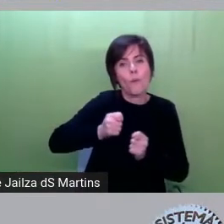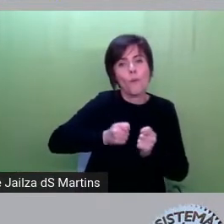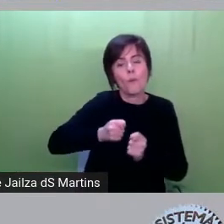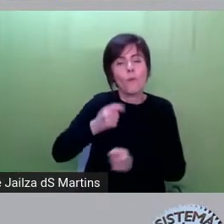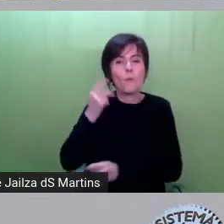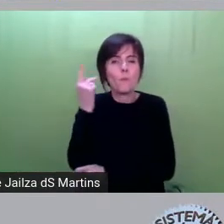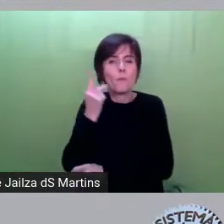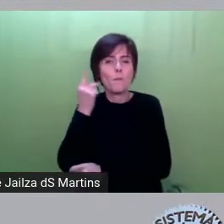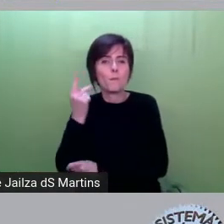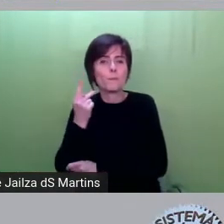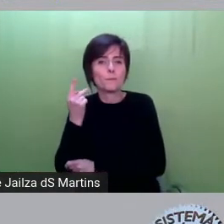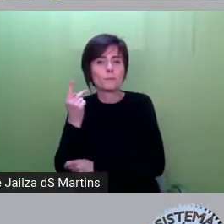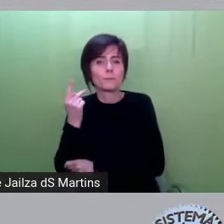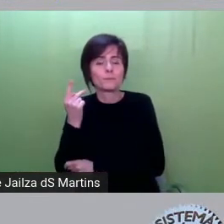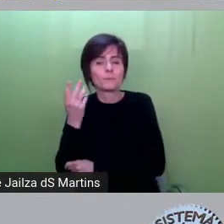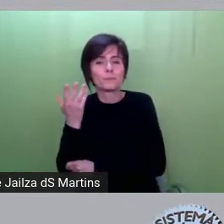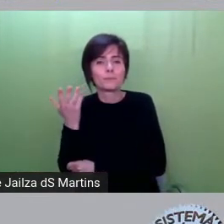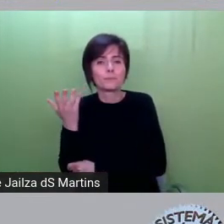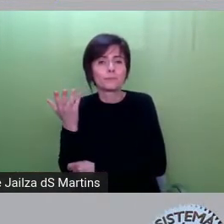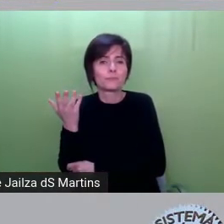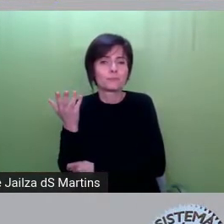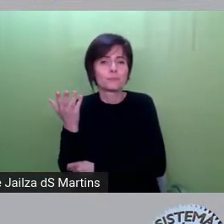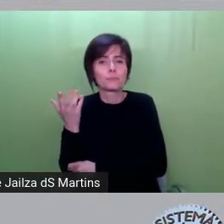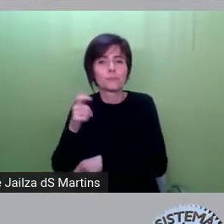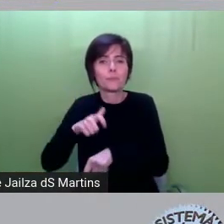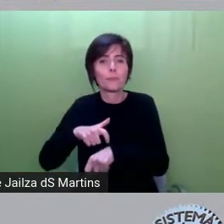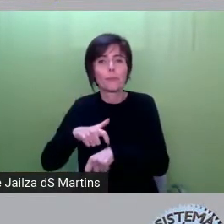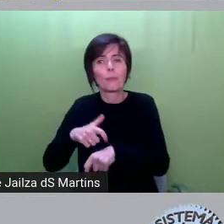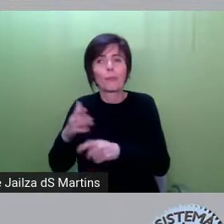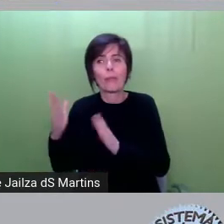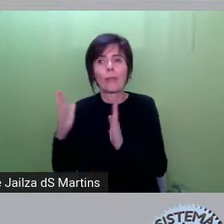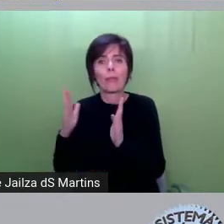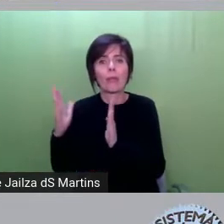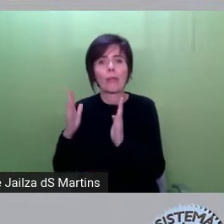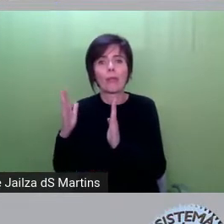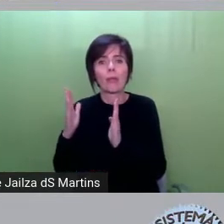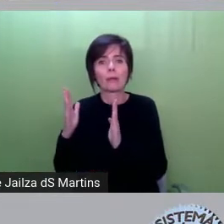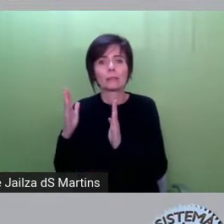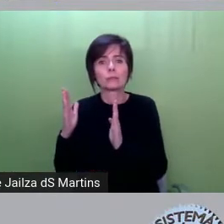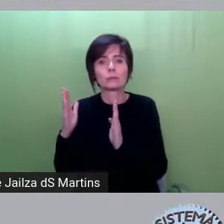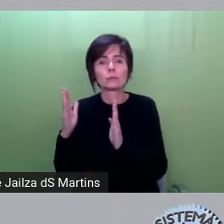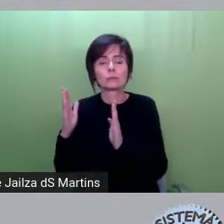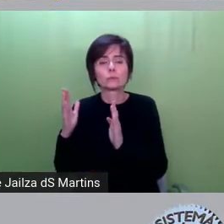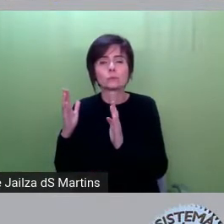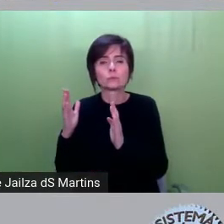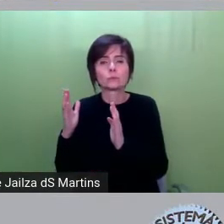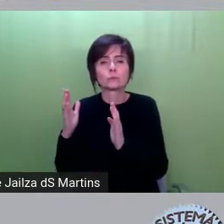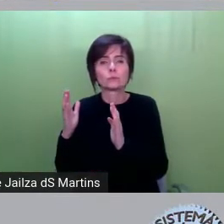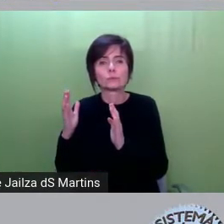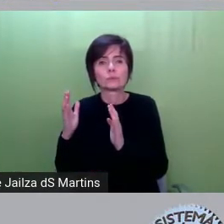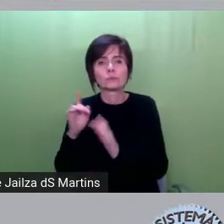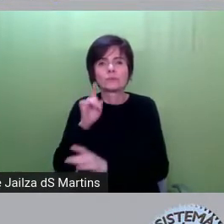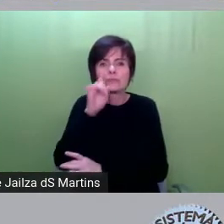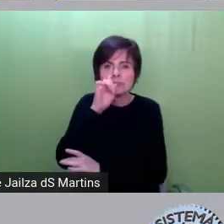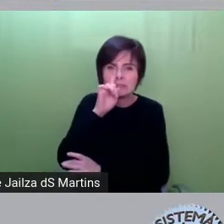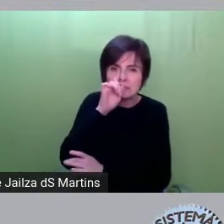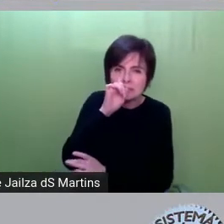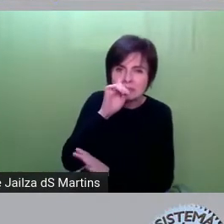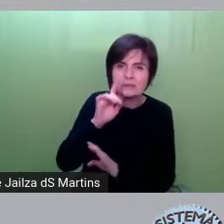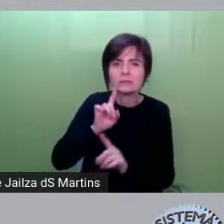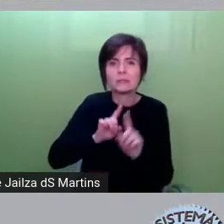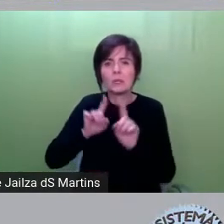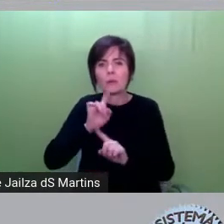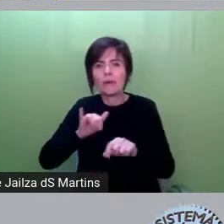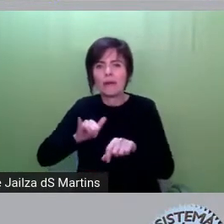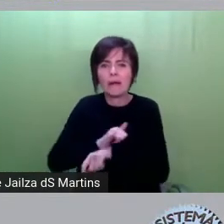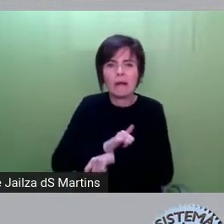política cambial num momento muito arriscada, alguns dizem equivocada, outros